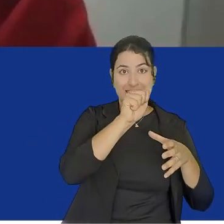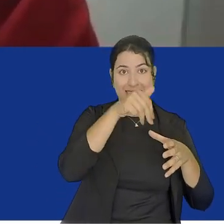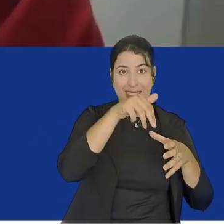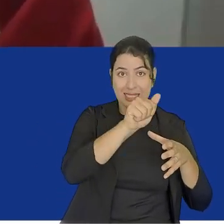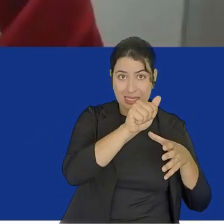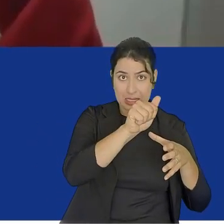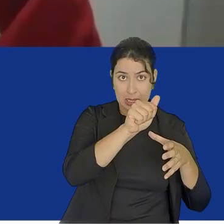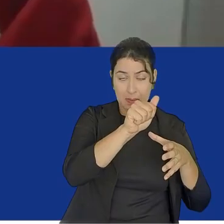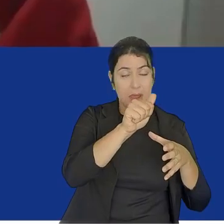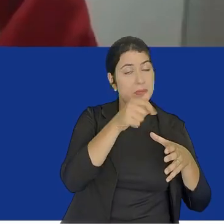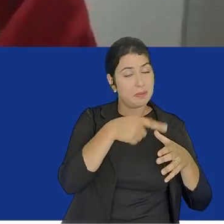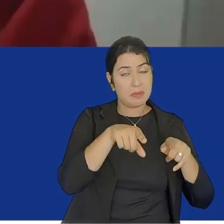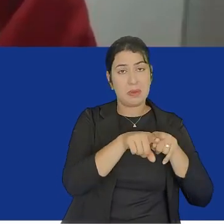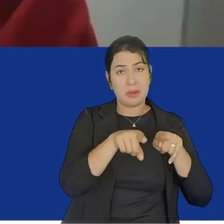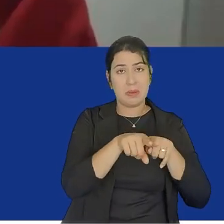denunciar,